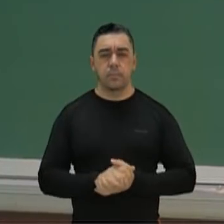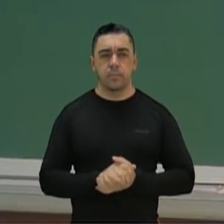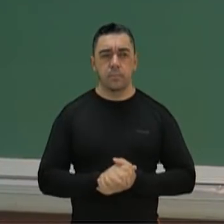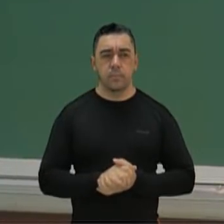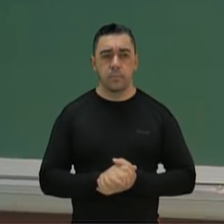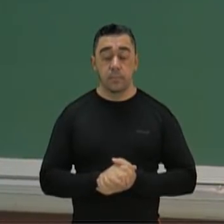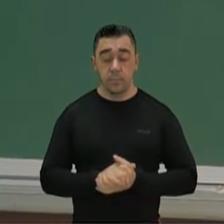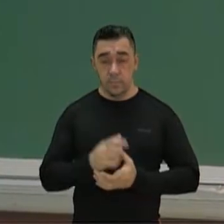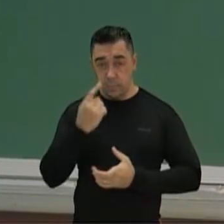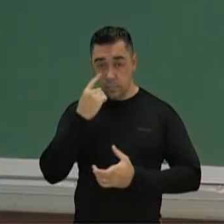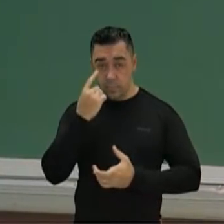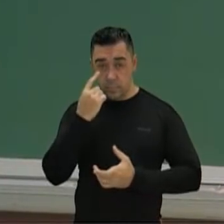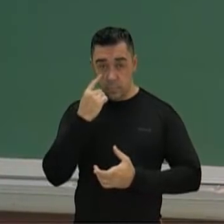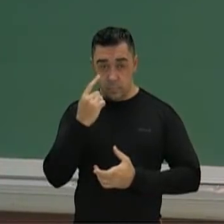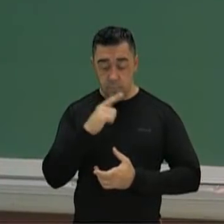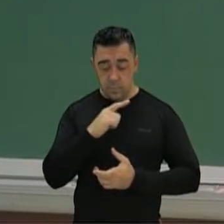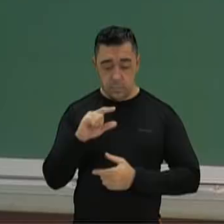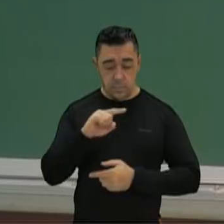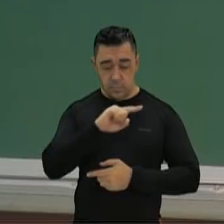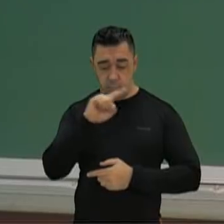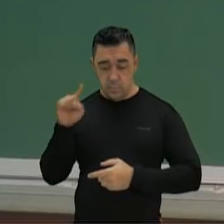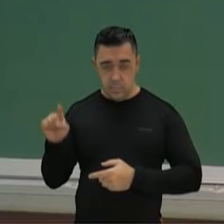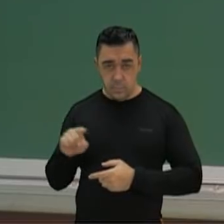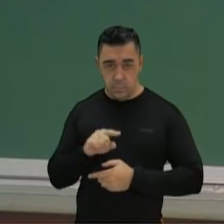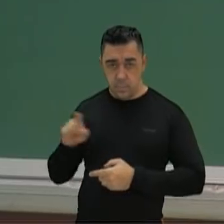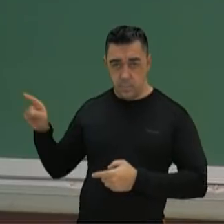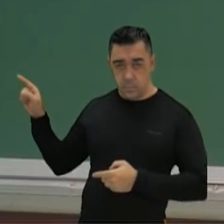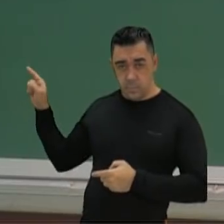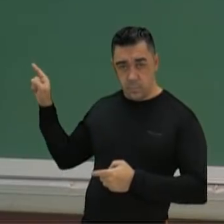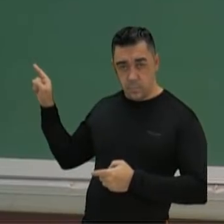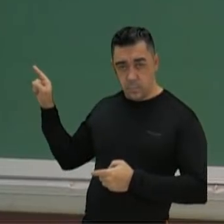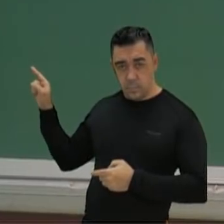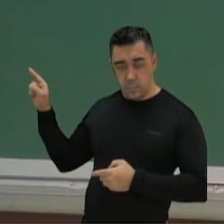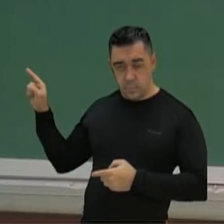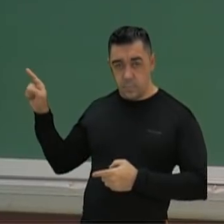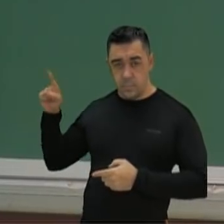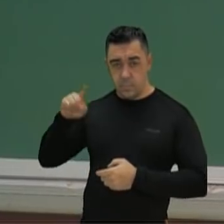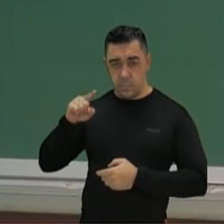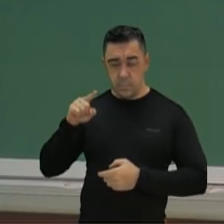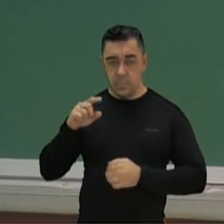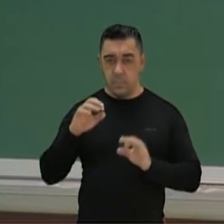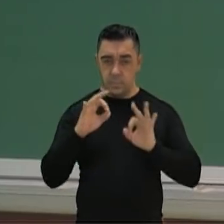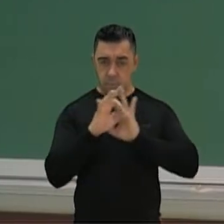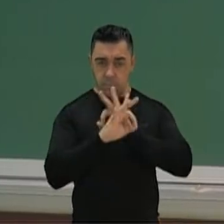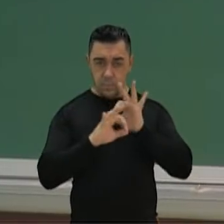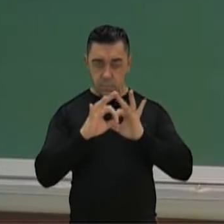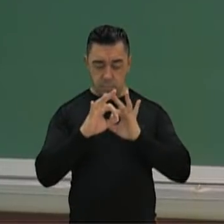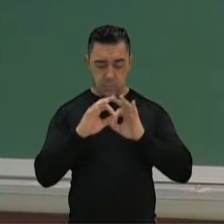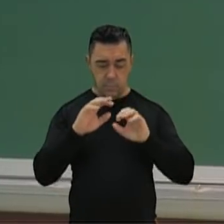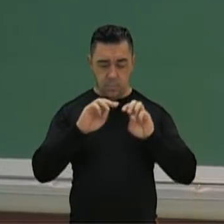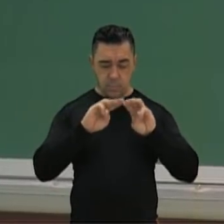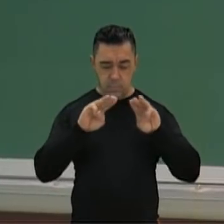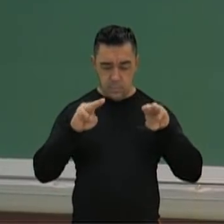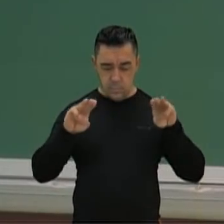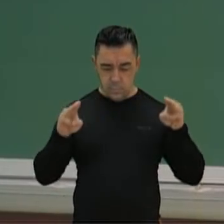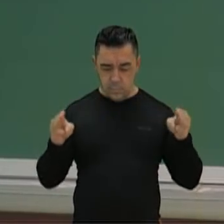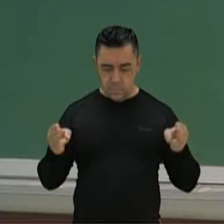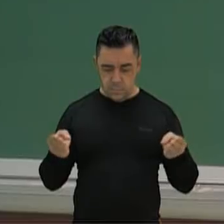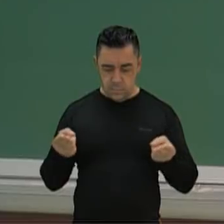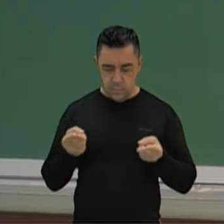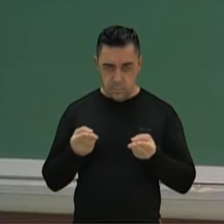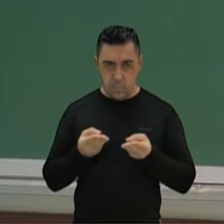estrutura que está ao redor da célula, que delimita a célula, a estrutura